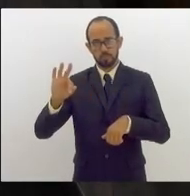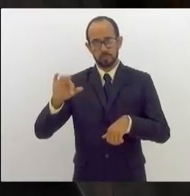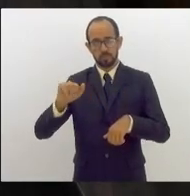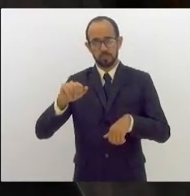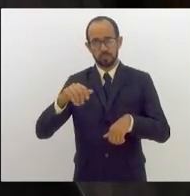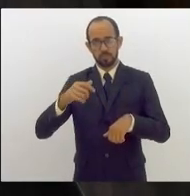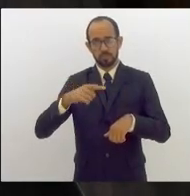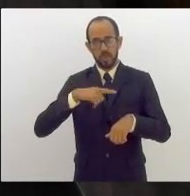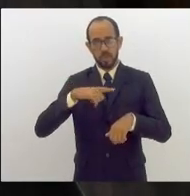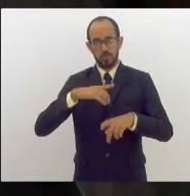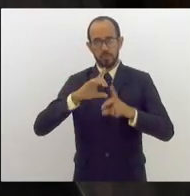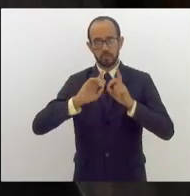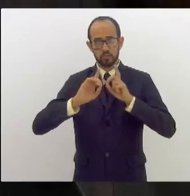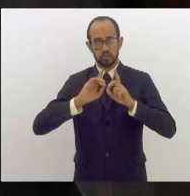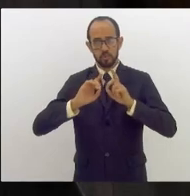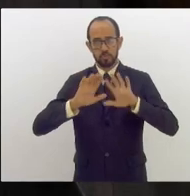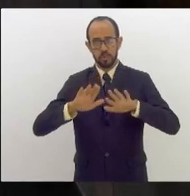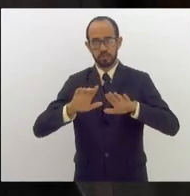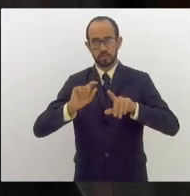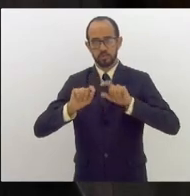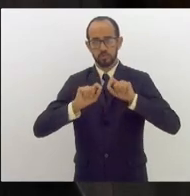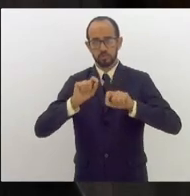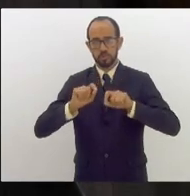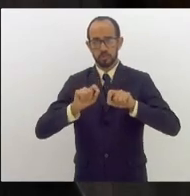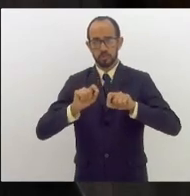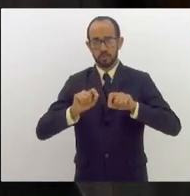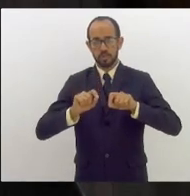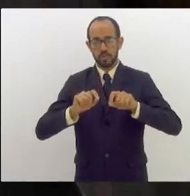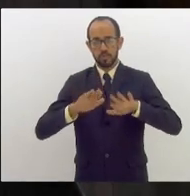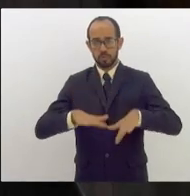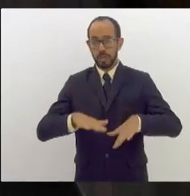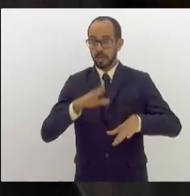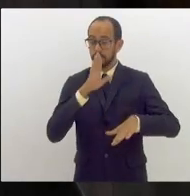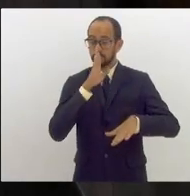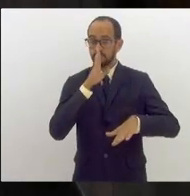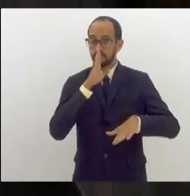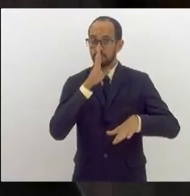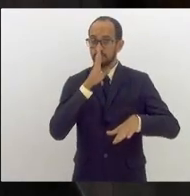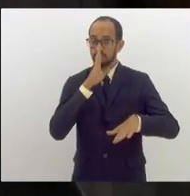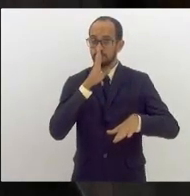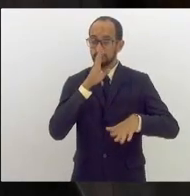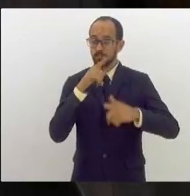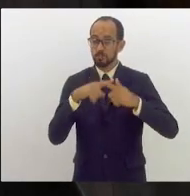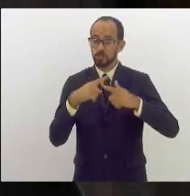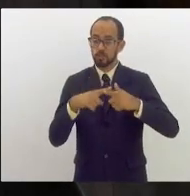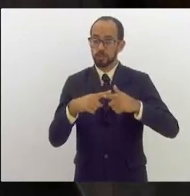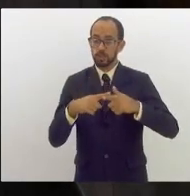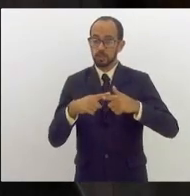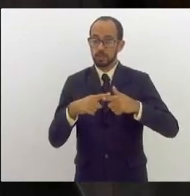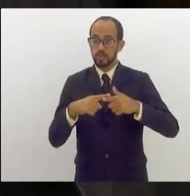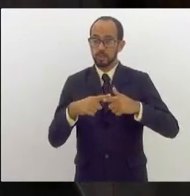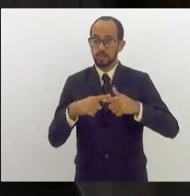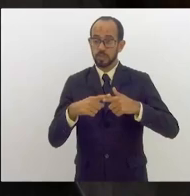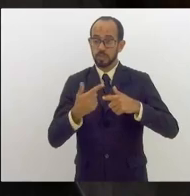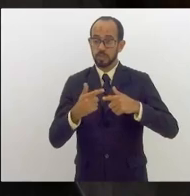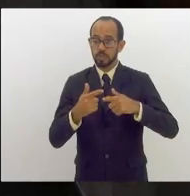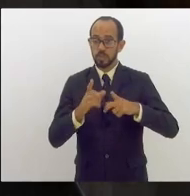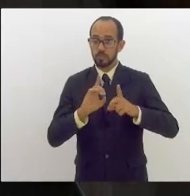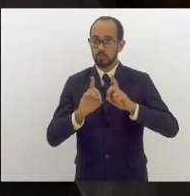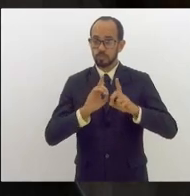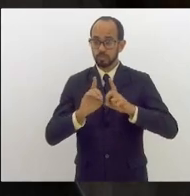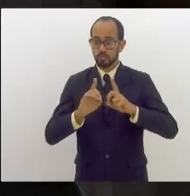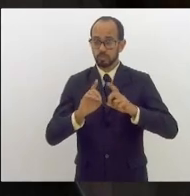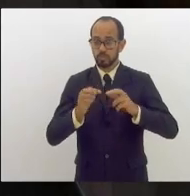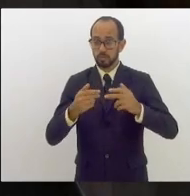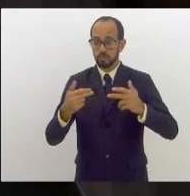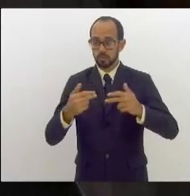em discussão agora ficaram em silêncio porque não discutiram algo que